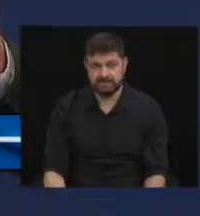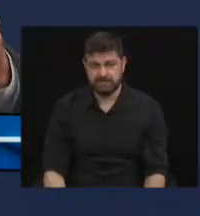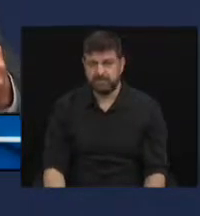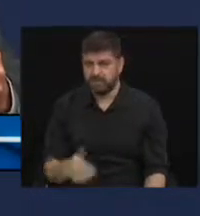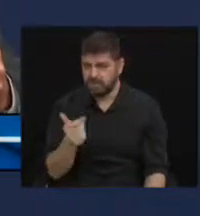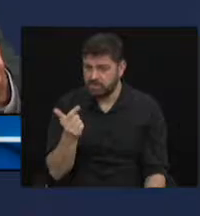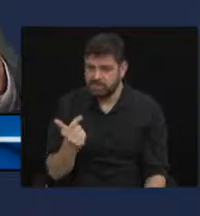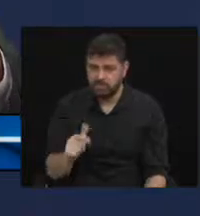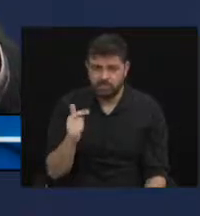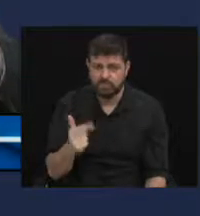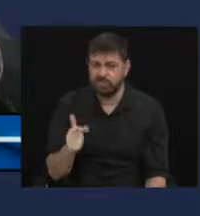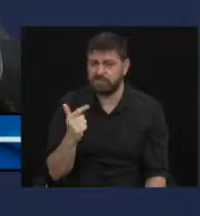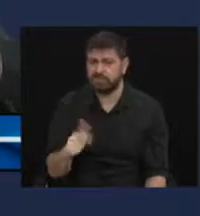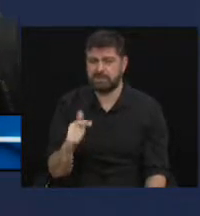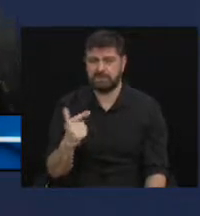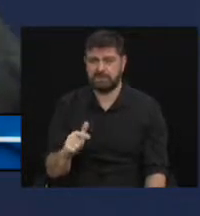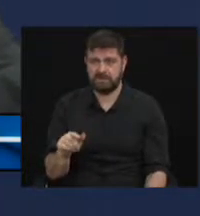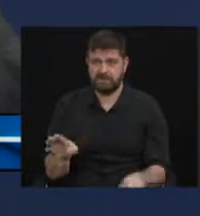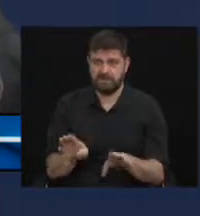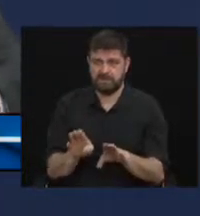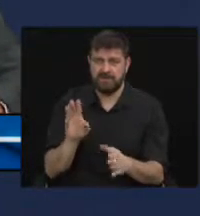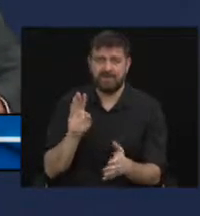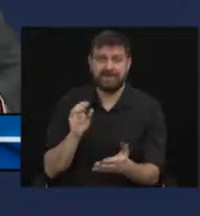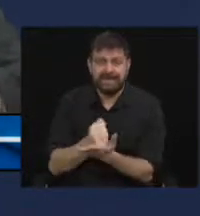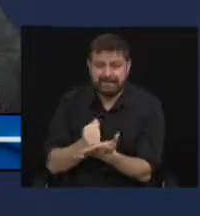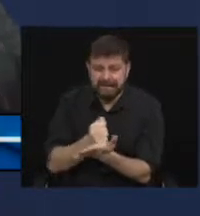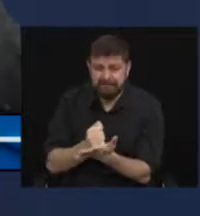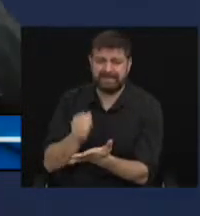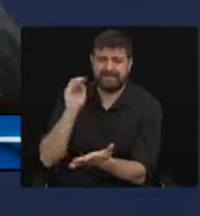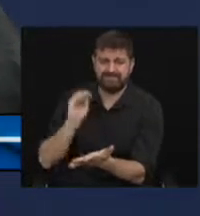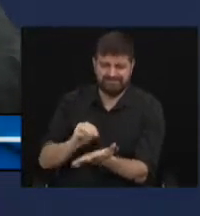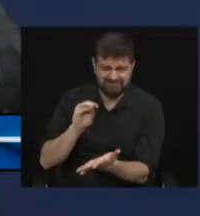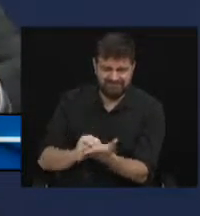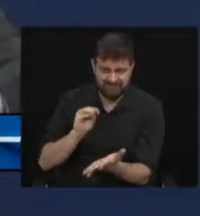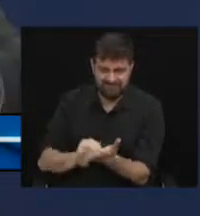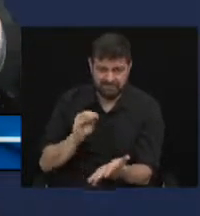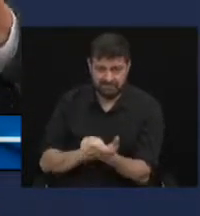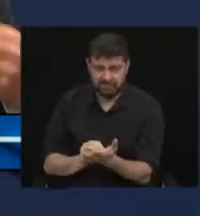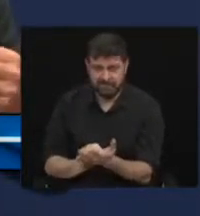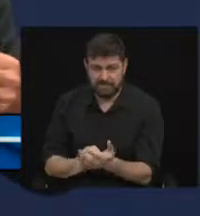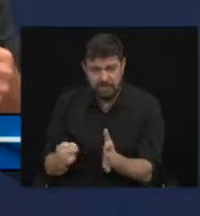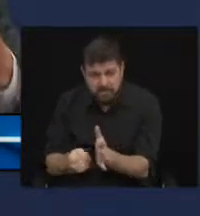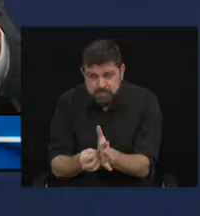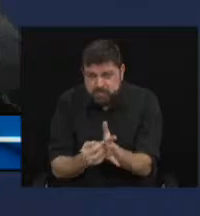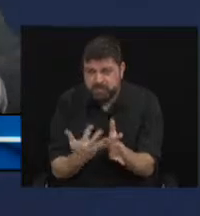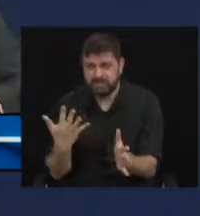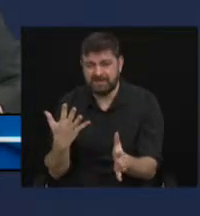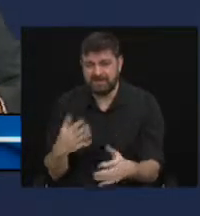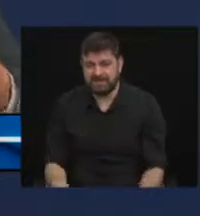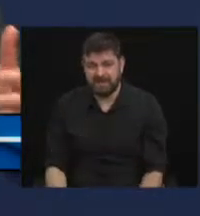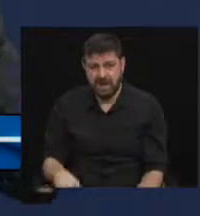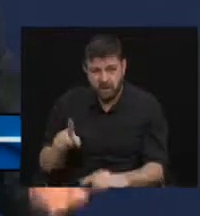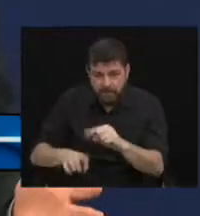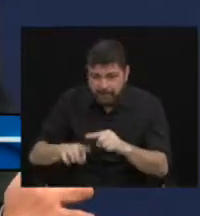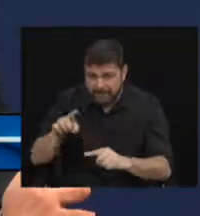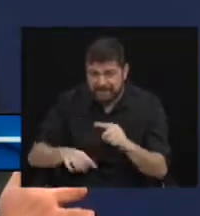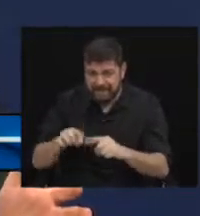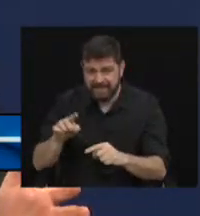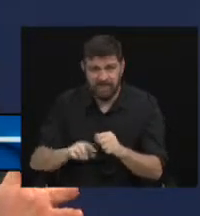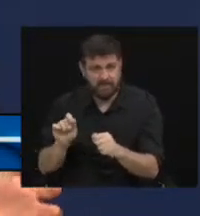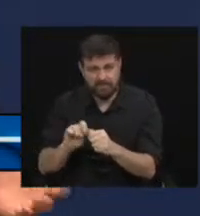de assistentes ali na área de odontologia ainda permanece, e pior de tudo,